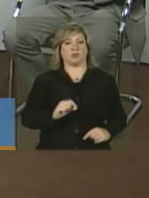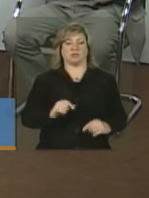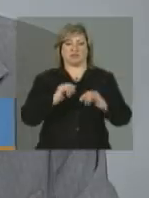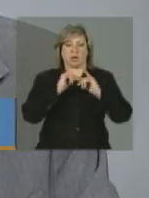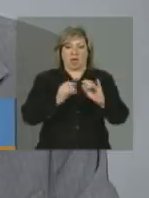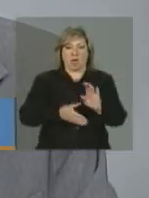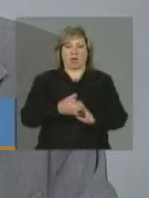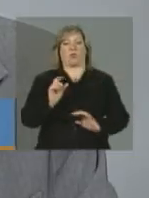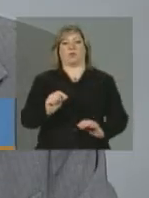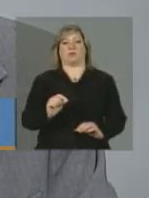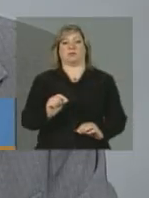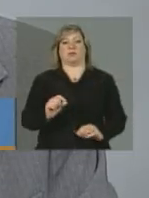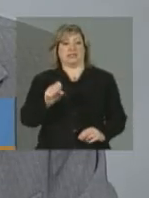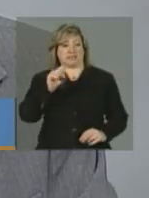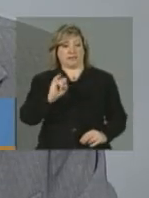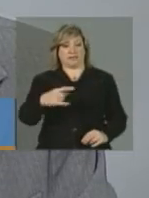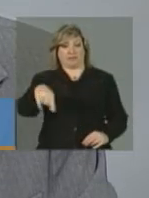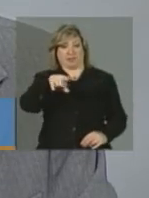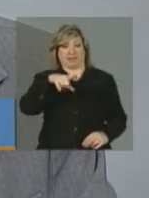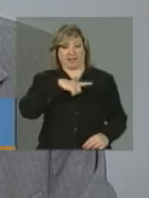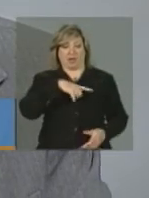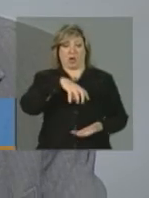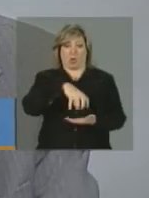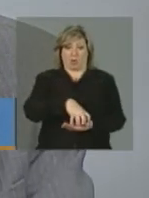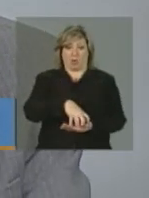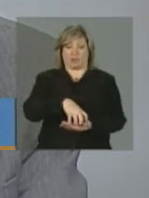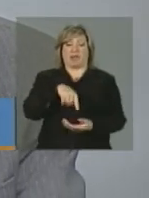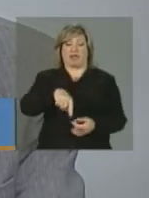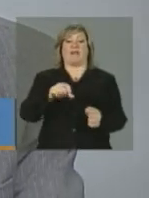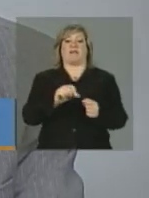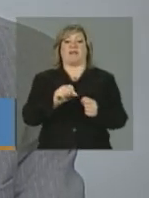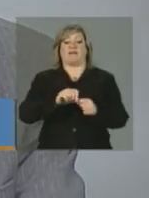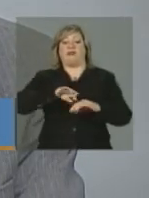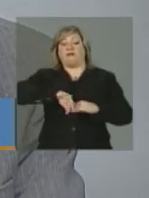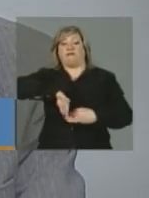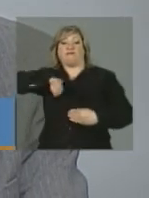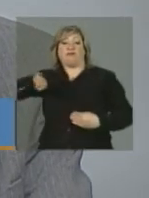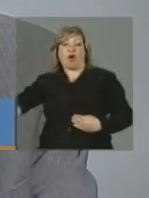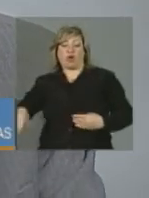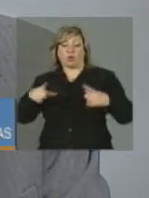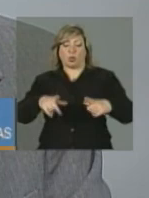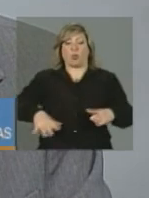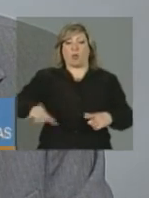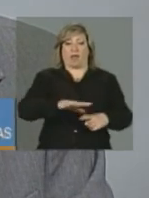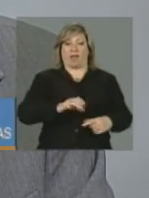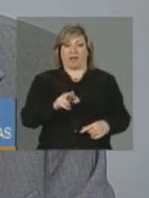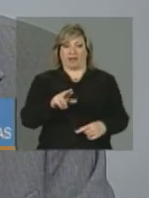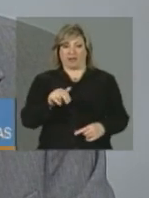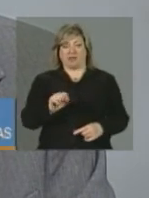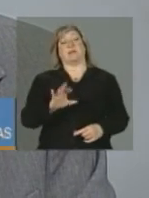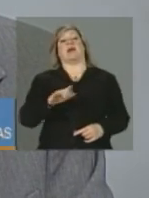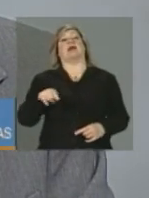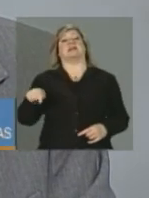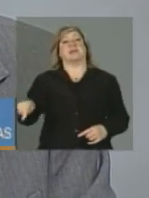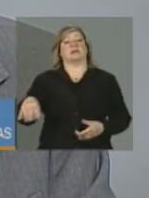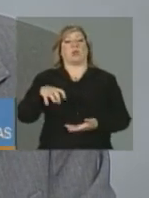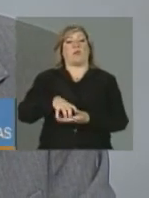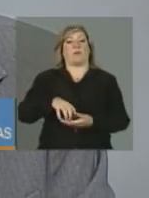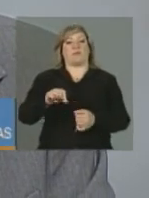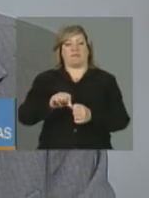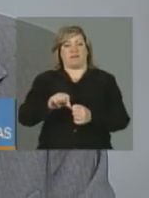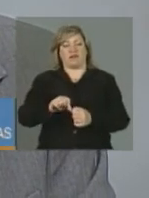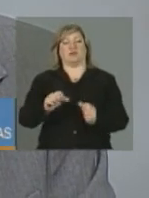seguinte: se você tem um grupo que ele é executado fora do espaço físico do CRAS, mas ele é feito com a